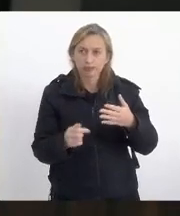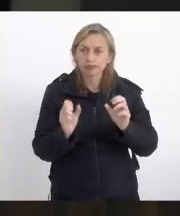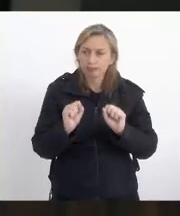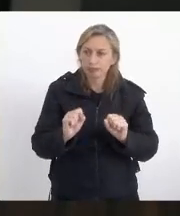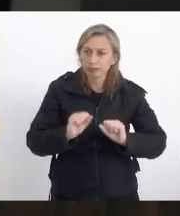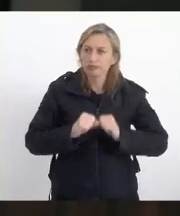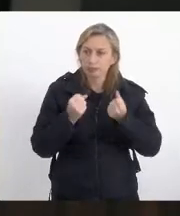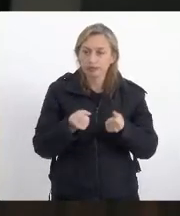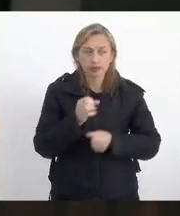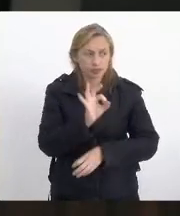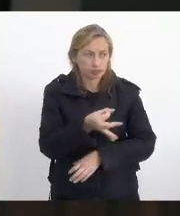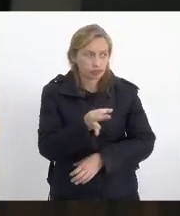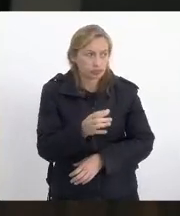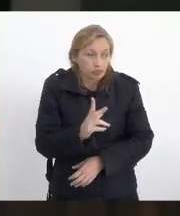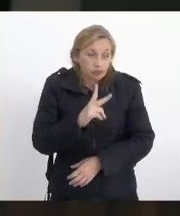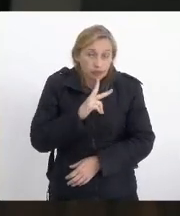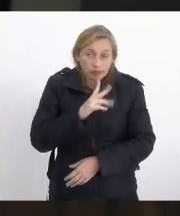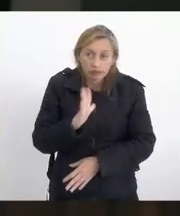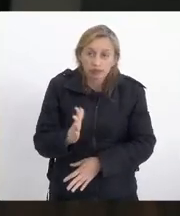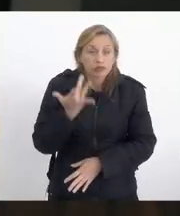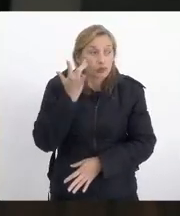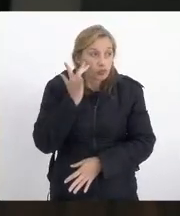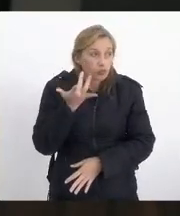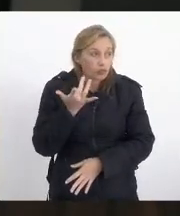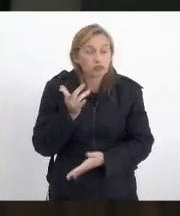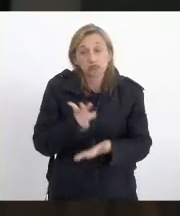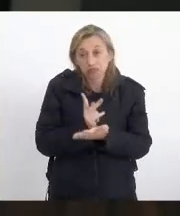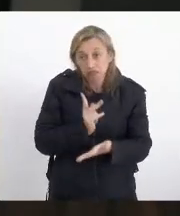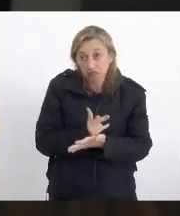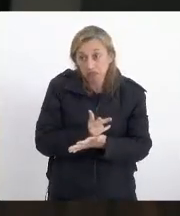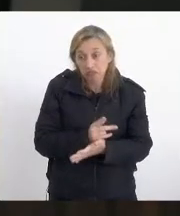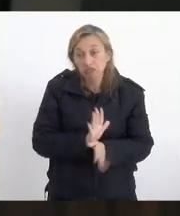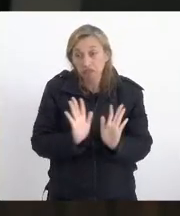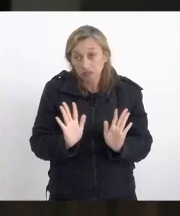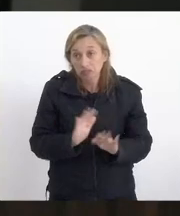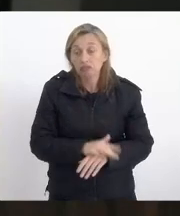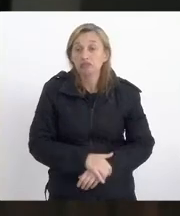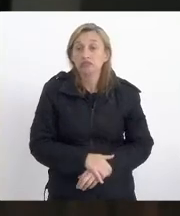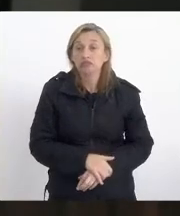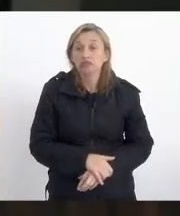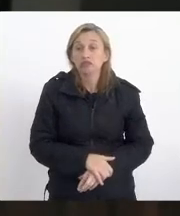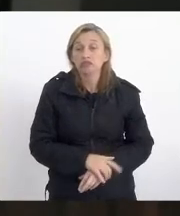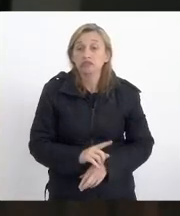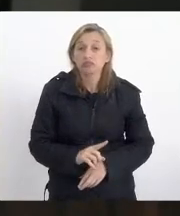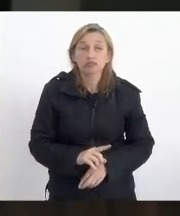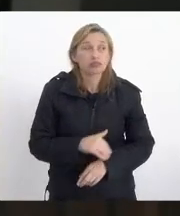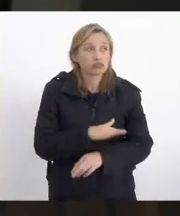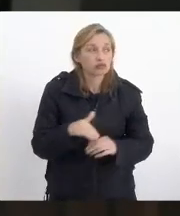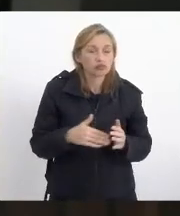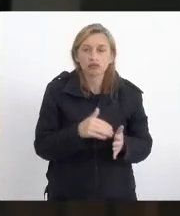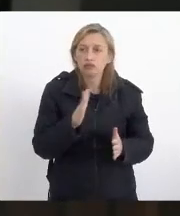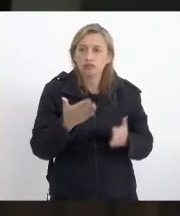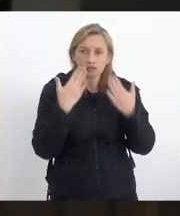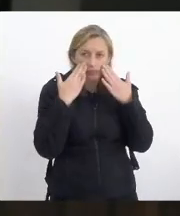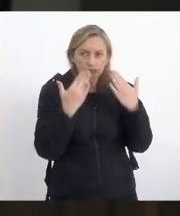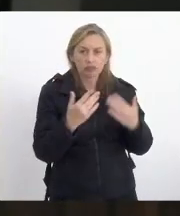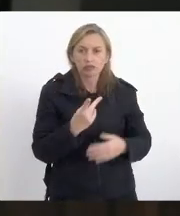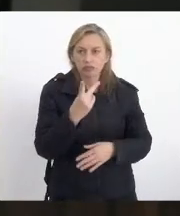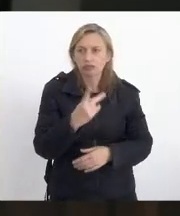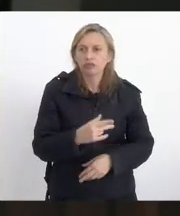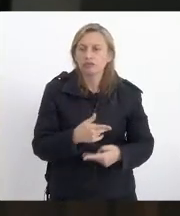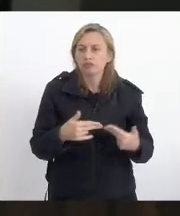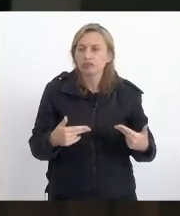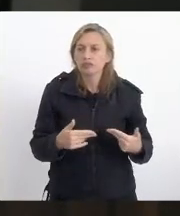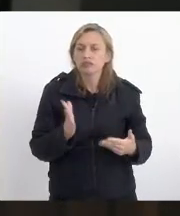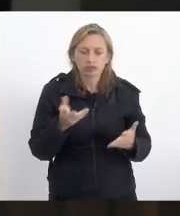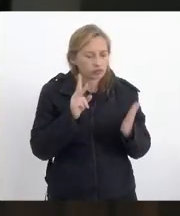a defesa necessária. Eu, particularmente, acho um equívoco. E os doutores já me apresentaram aqui dois pareceres, eu dei